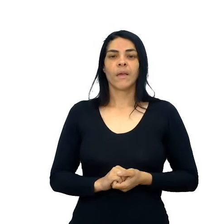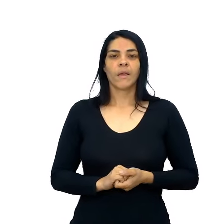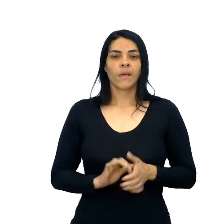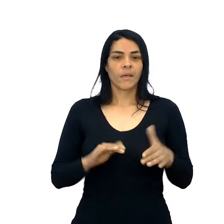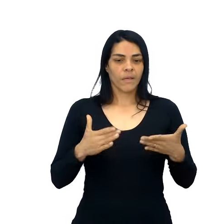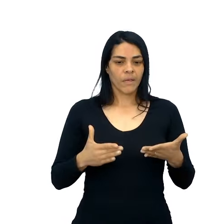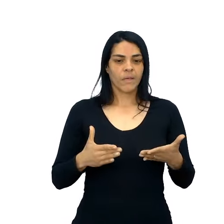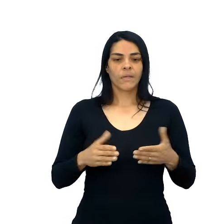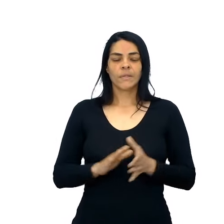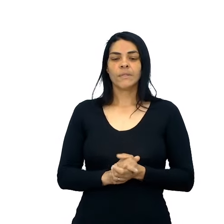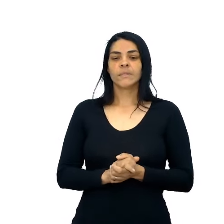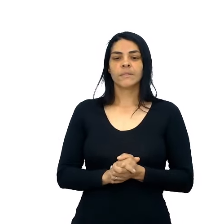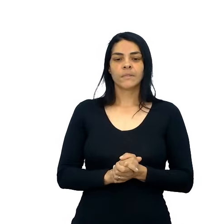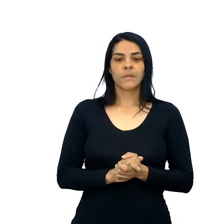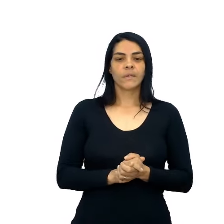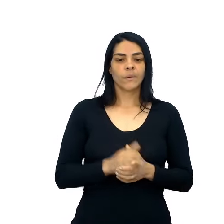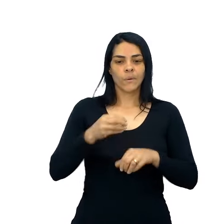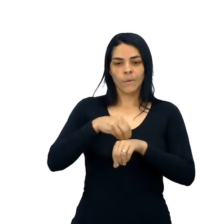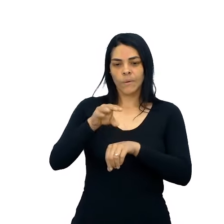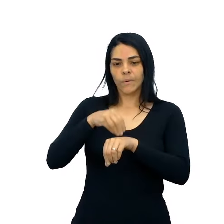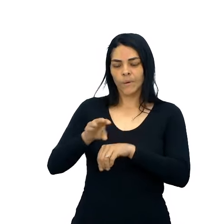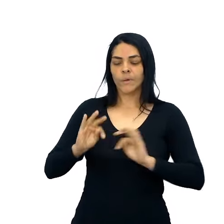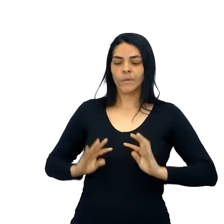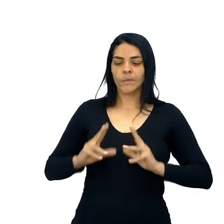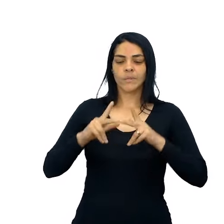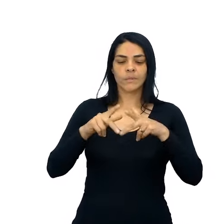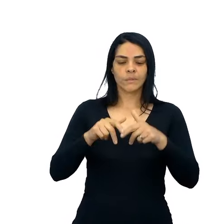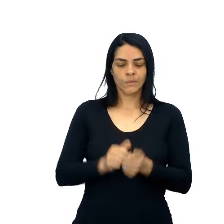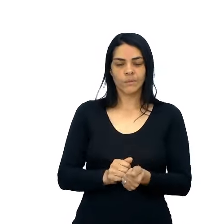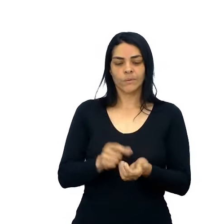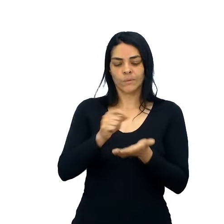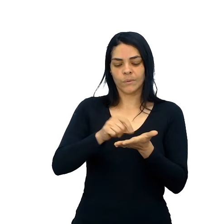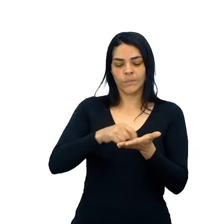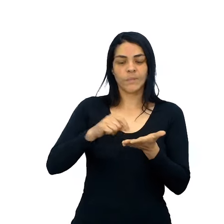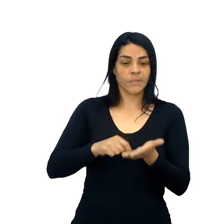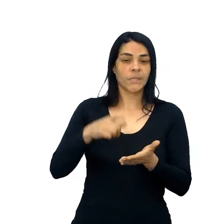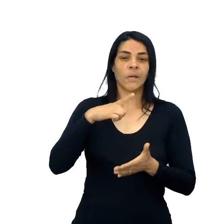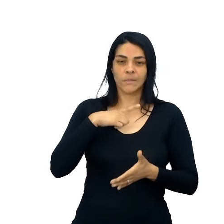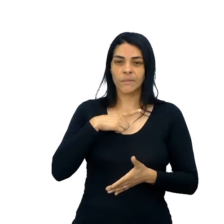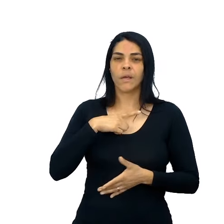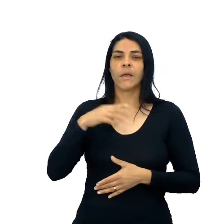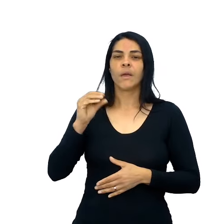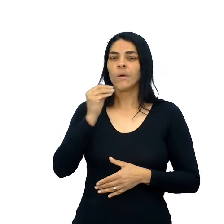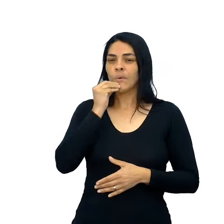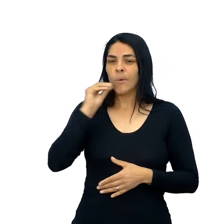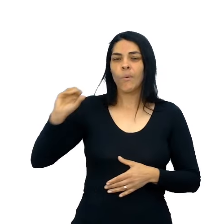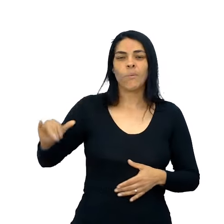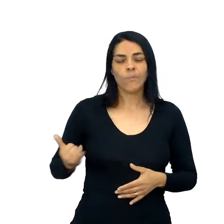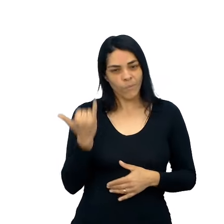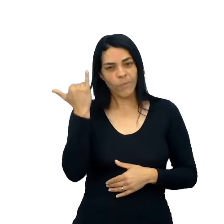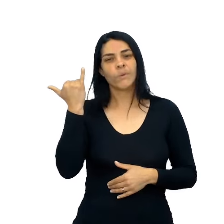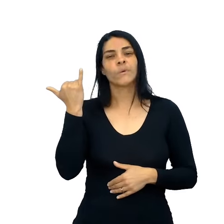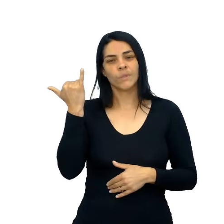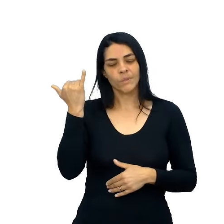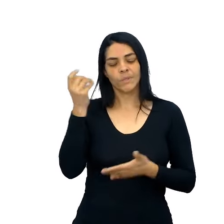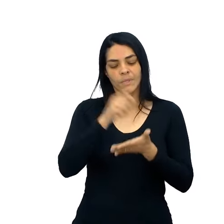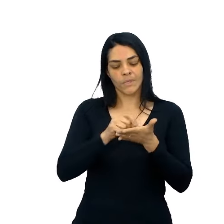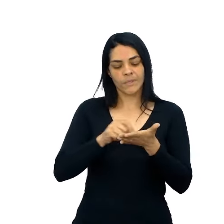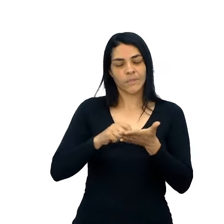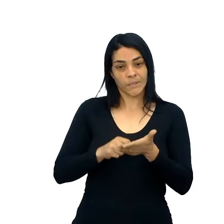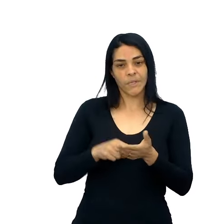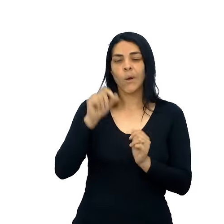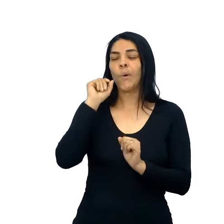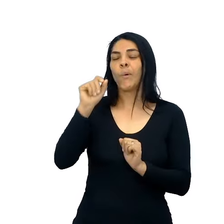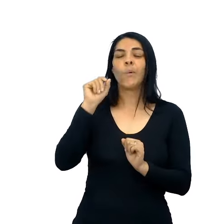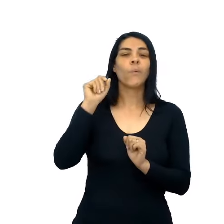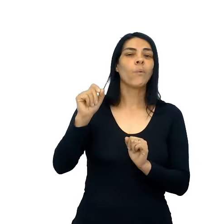toda produção escrita tenha, gente, a oportunidade de uma situação comunicativa, de um estudante refletir sobre o que ele pretende